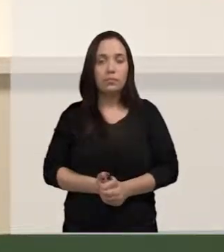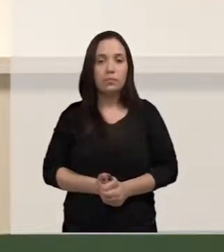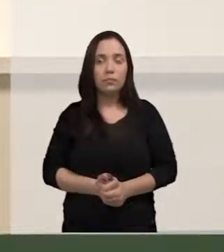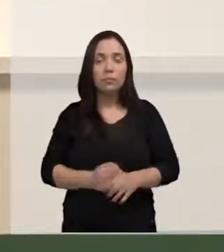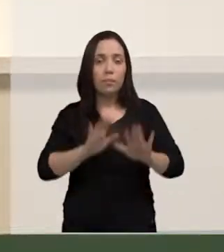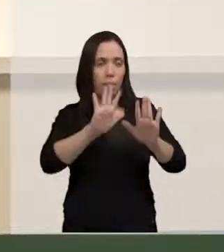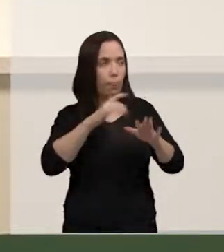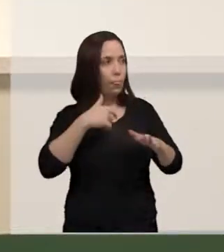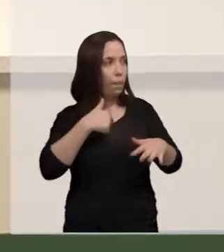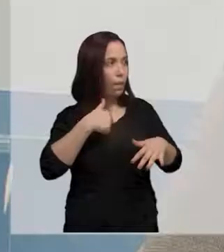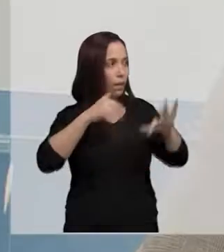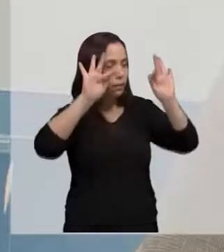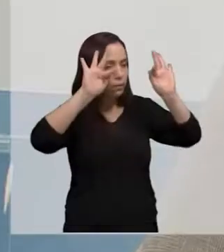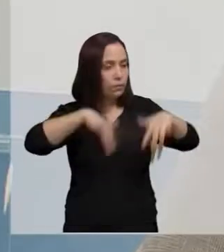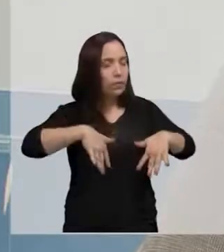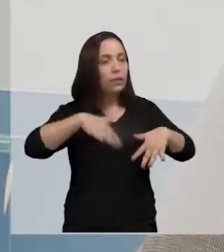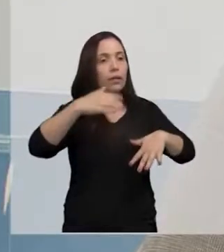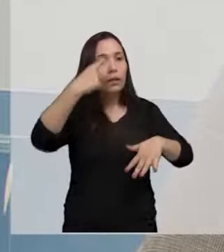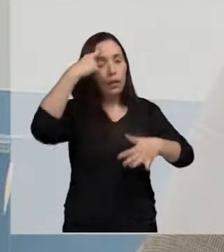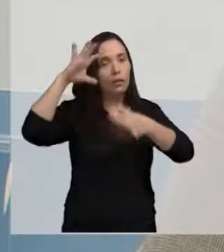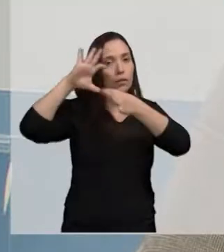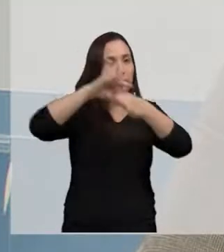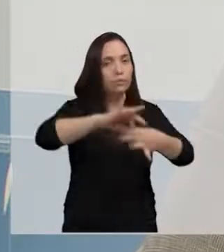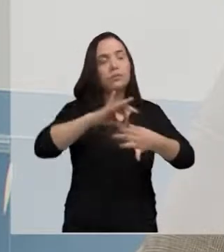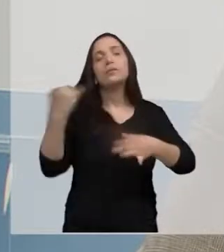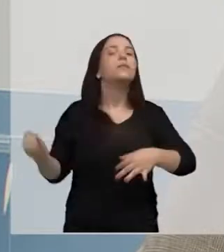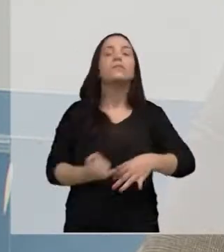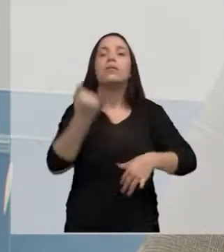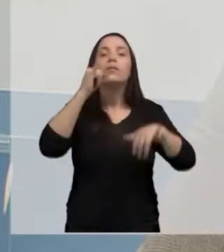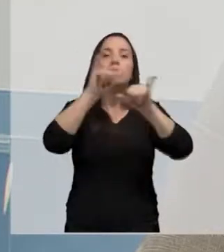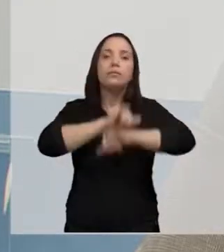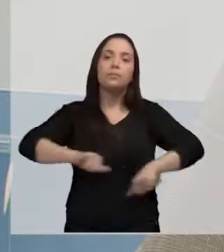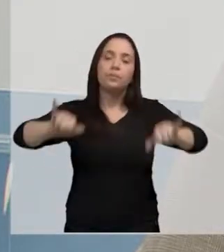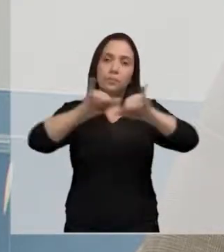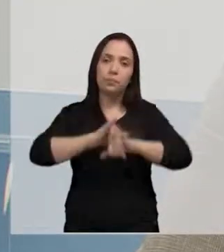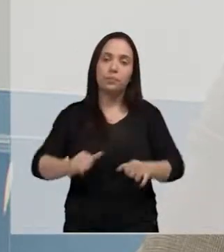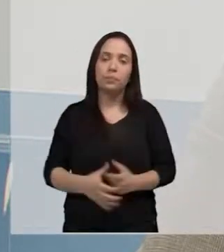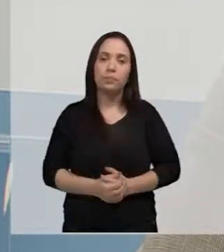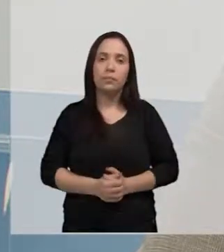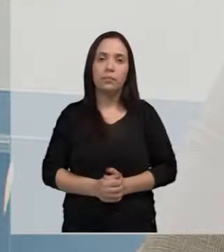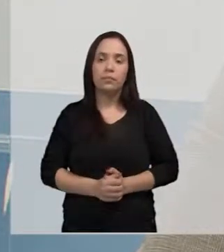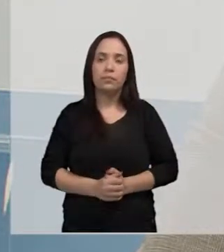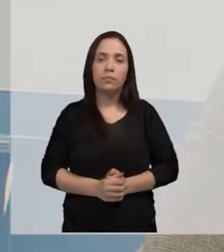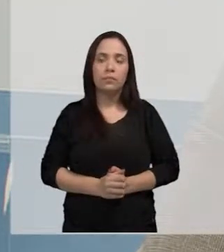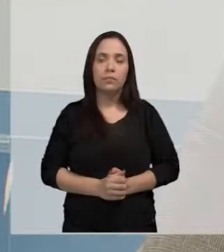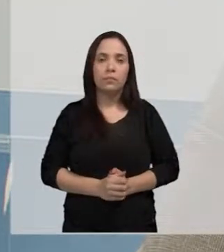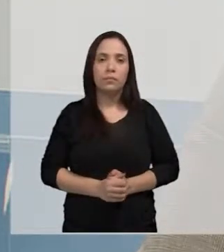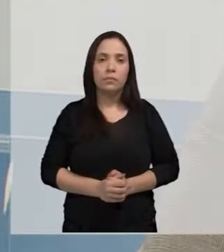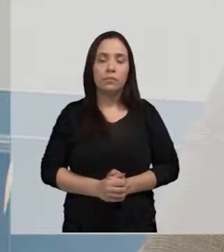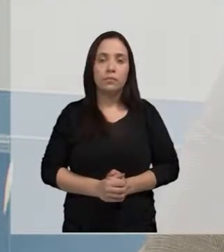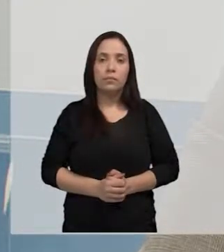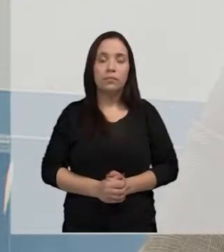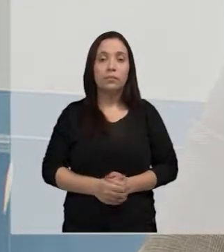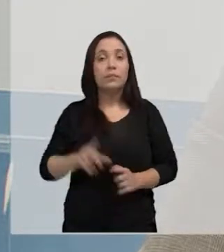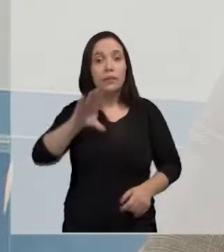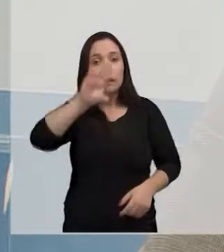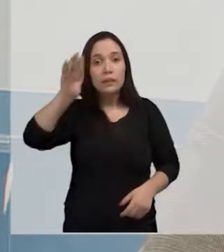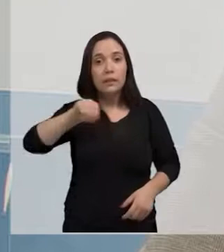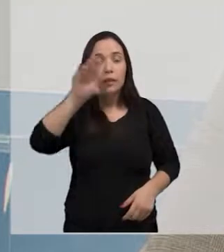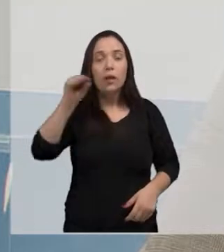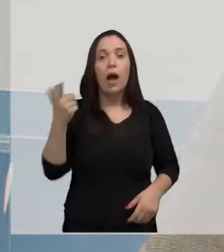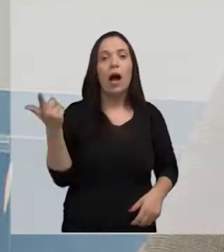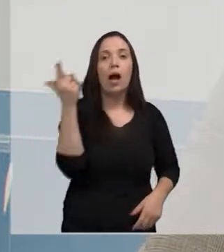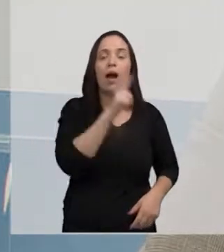só terminar aqui o raciocínio, que é importante a gente fazer esse paralelo. Então, o Ciro ter ganho no